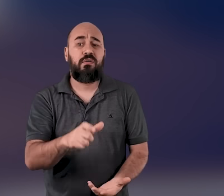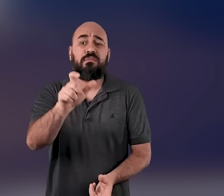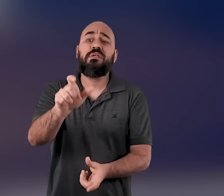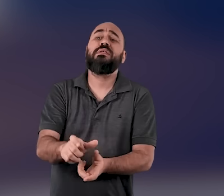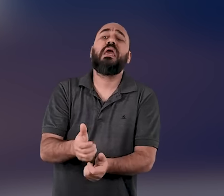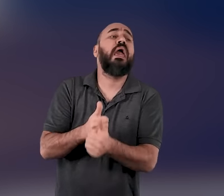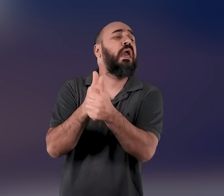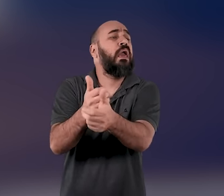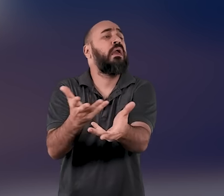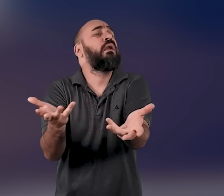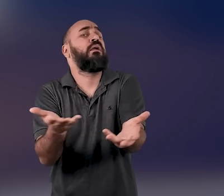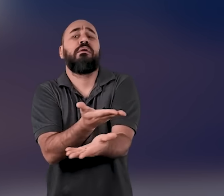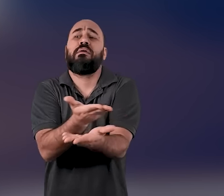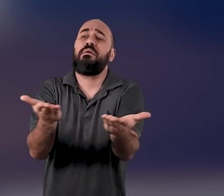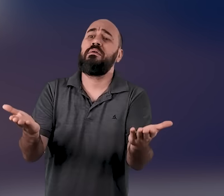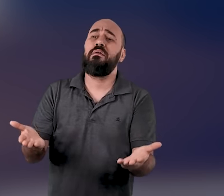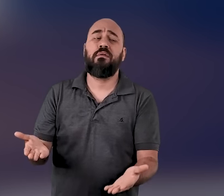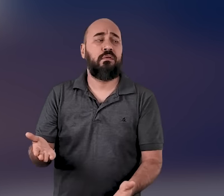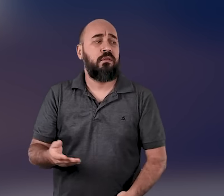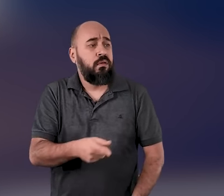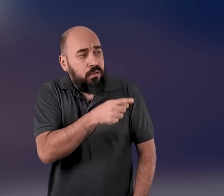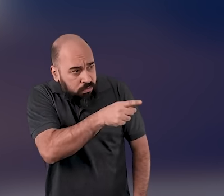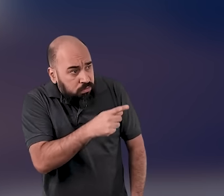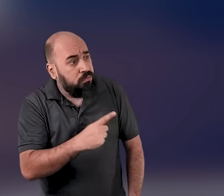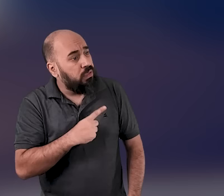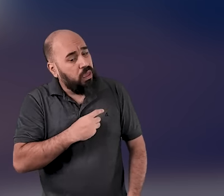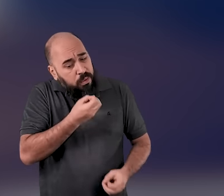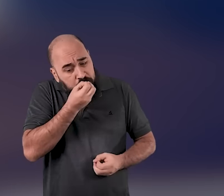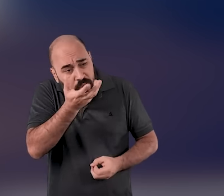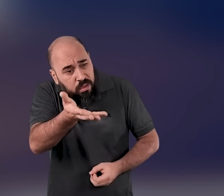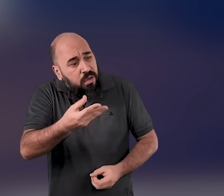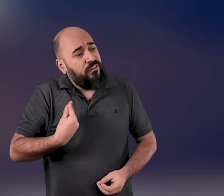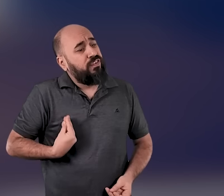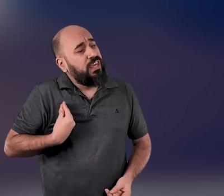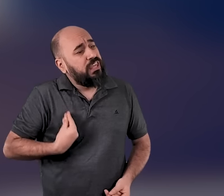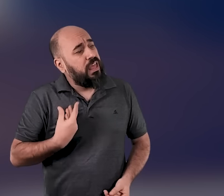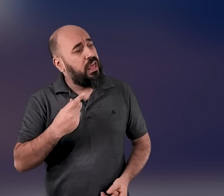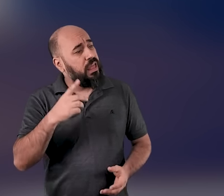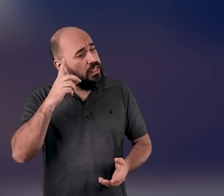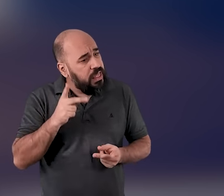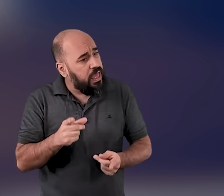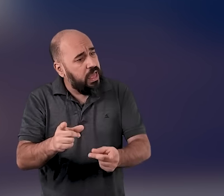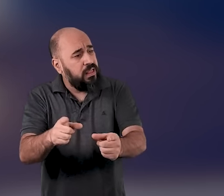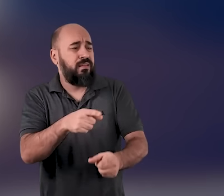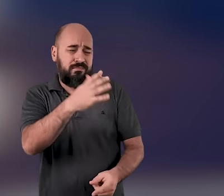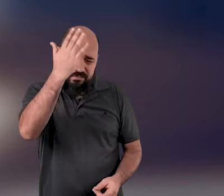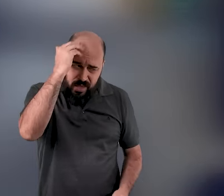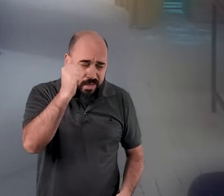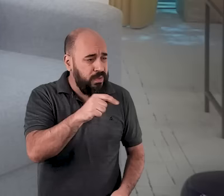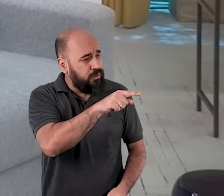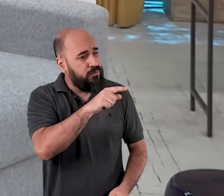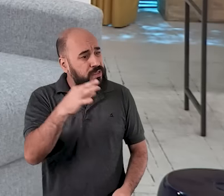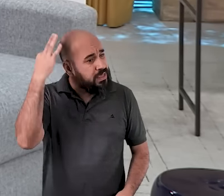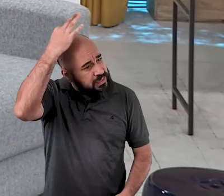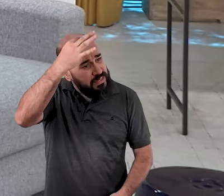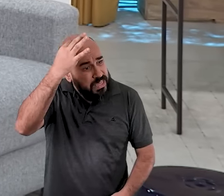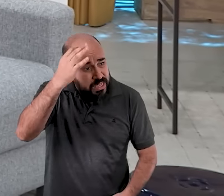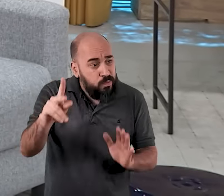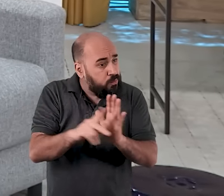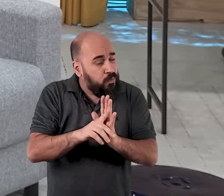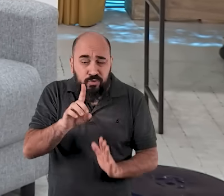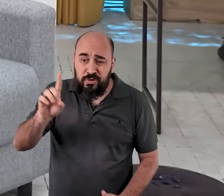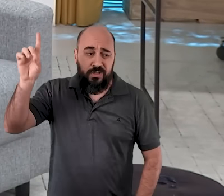da vida eterna e nós temos crido e conhecido que o Senhor é o Santo de Deus. Quando Cristo prega e